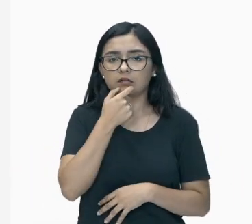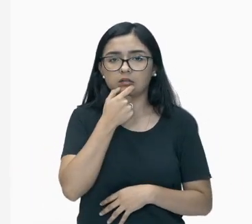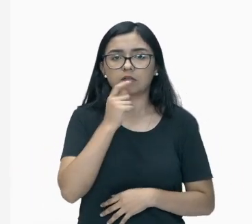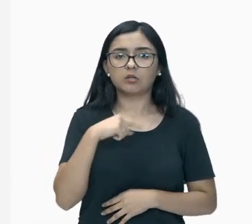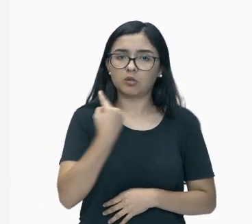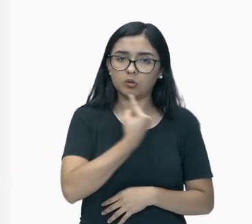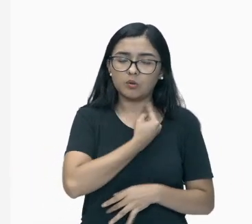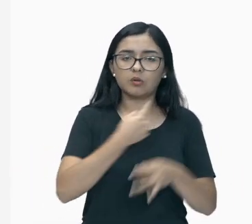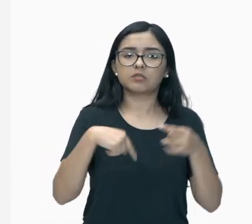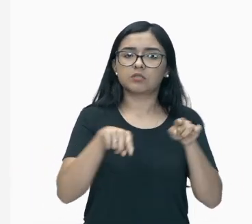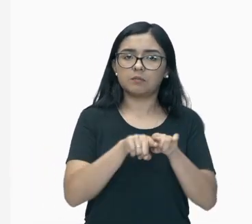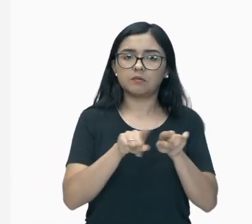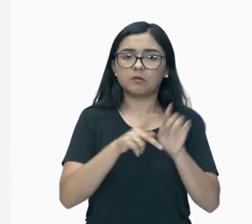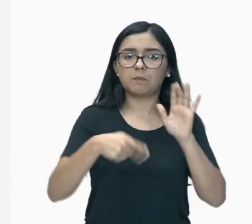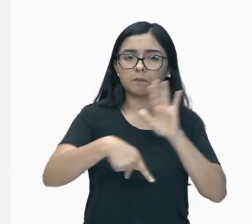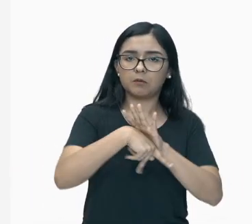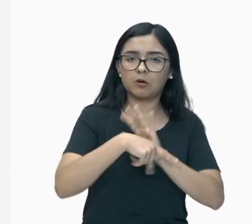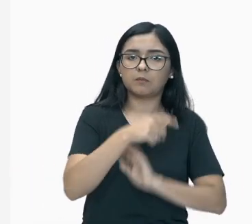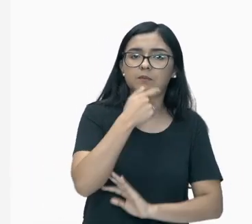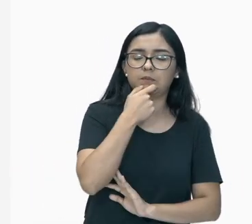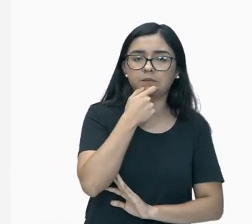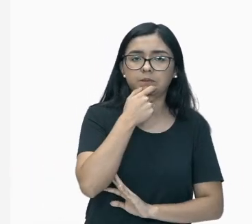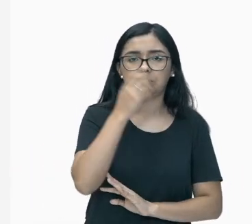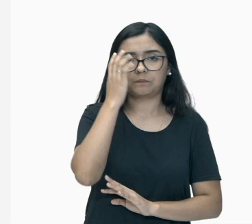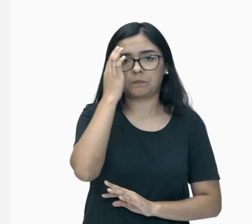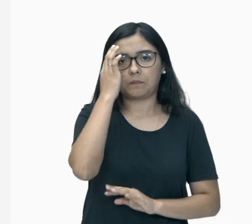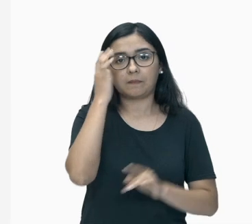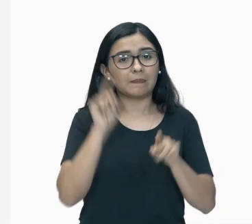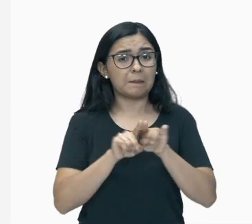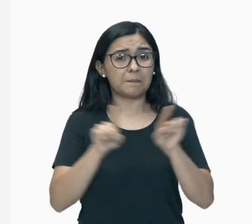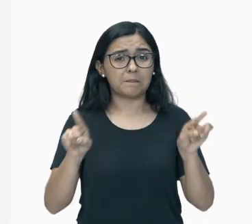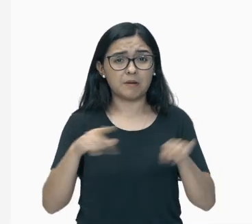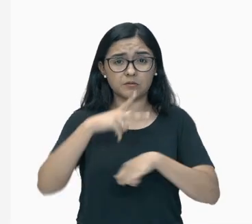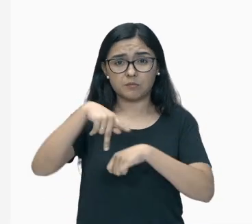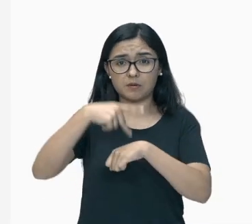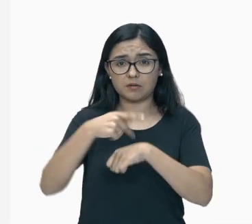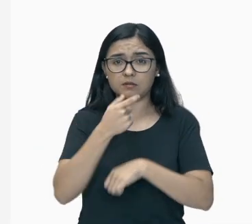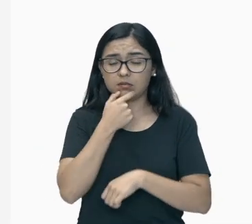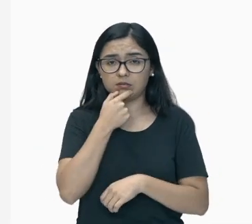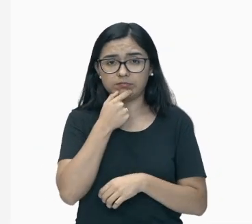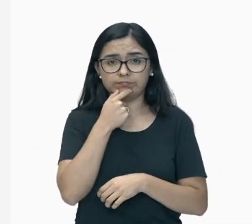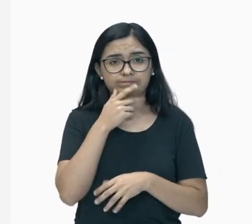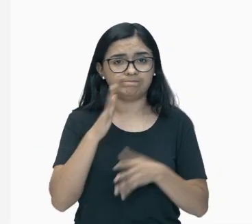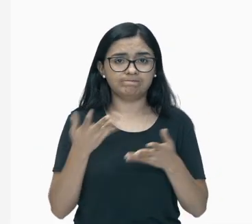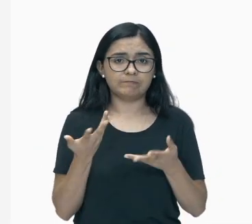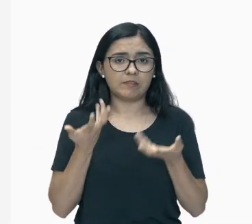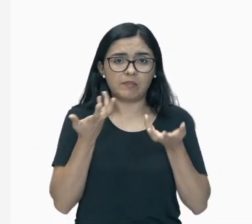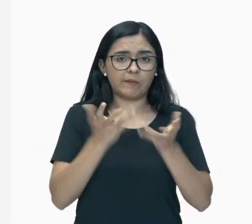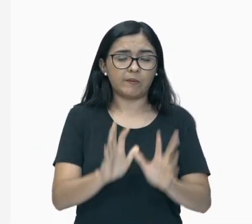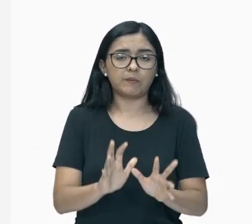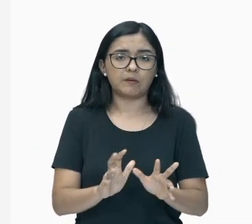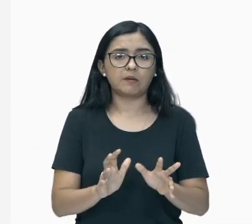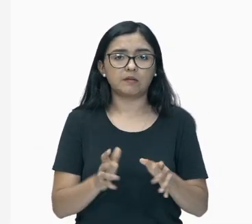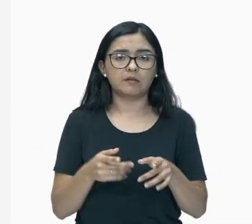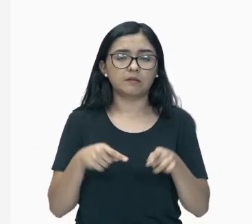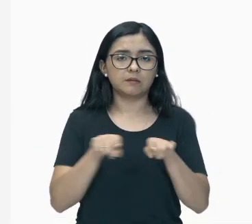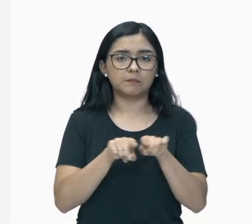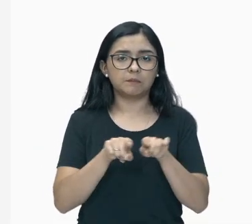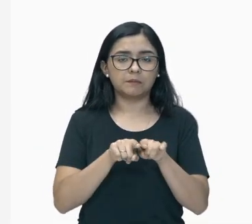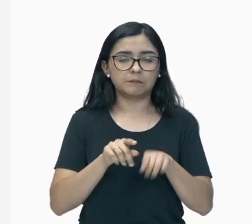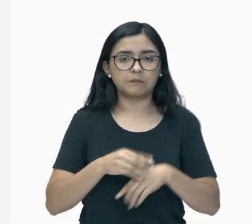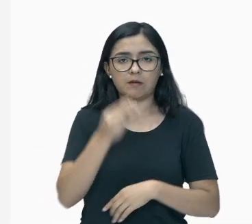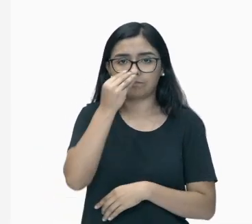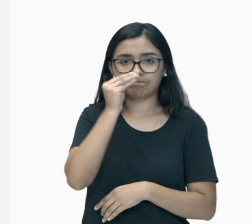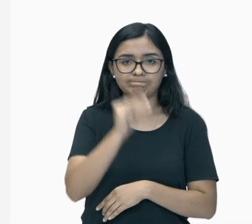também ingleses. Era isso que eles pensavam, né? Mas a Inglaterra não via eles assim, não via eles como também filhos da pátria, não é